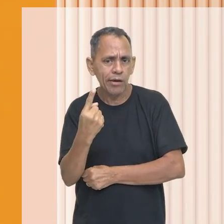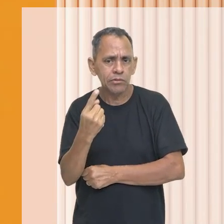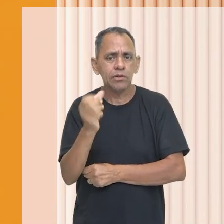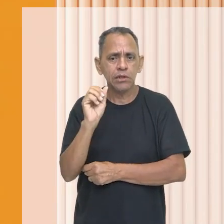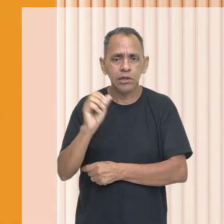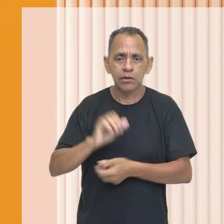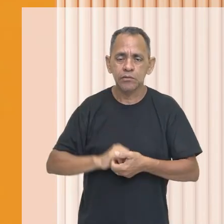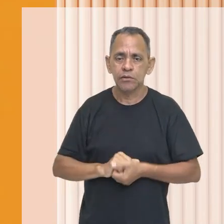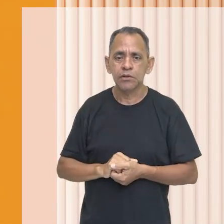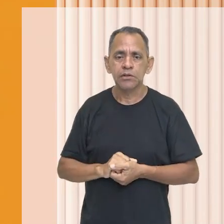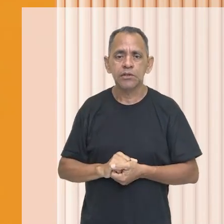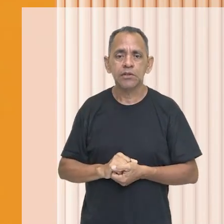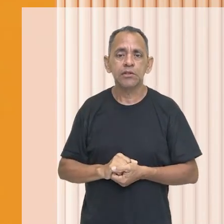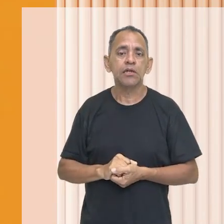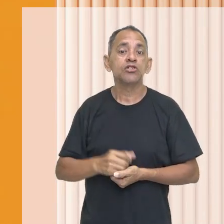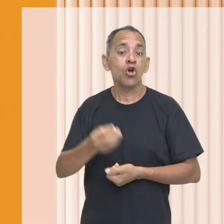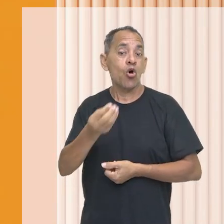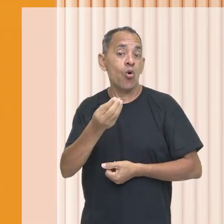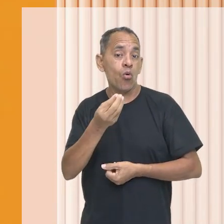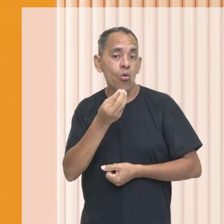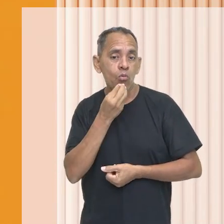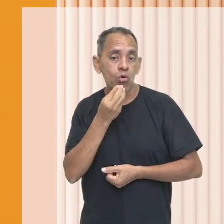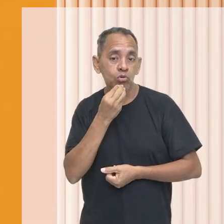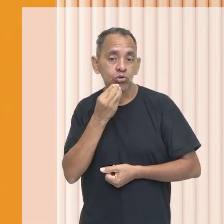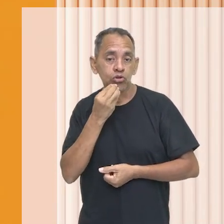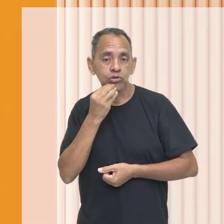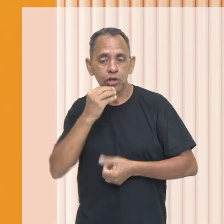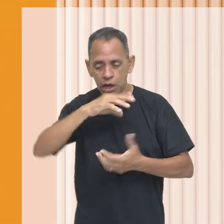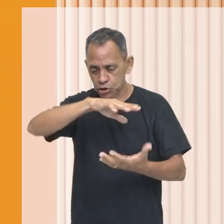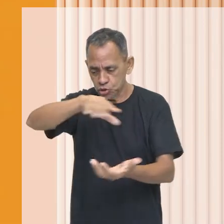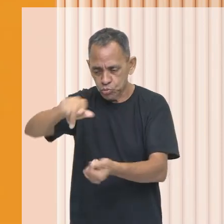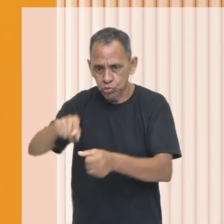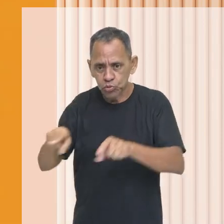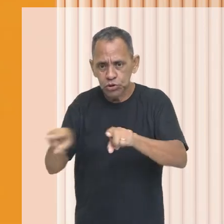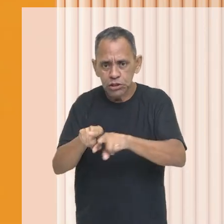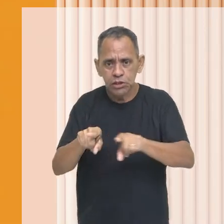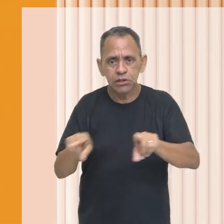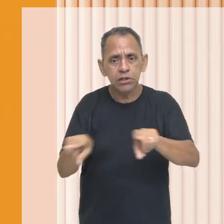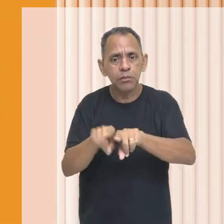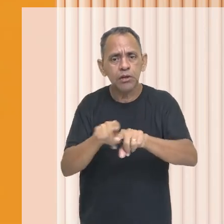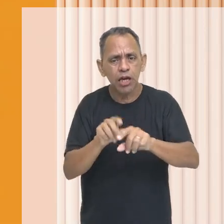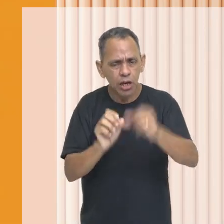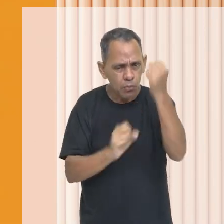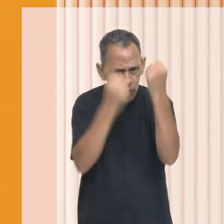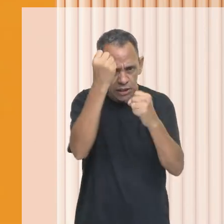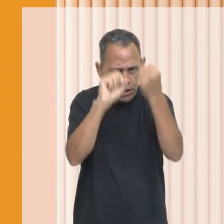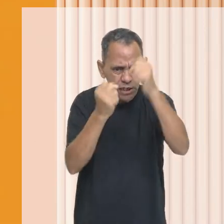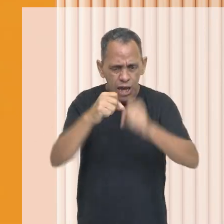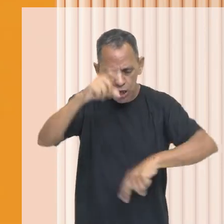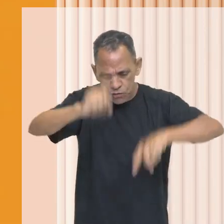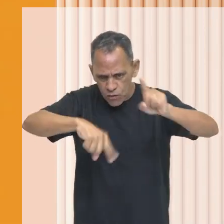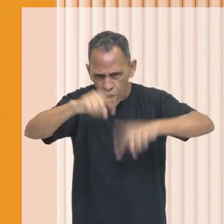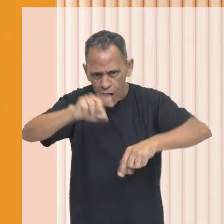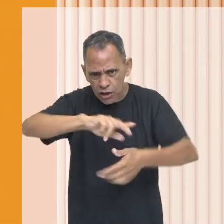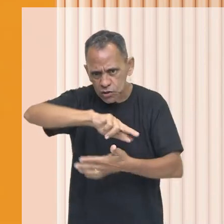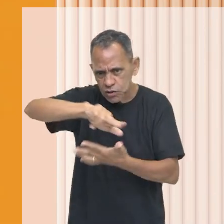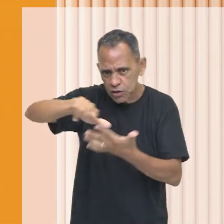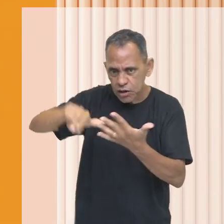requer o quê? Produtos industrializados, carros, eletrodomésticos, tá